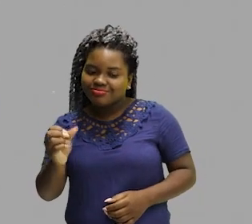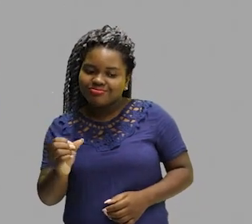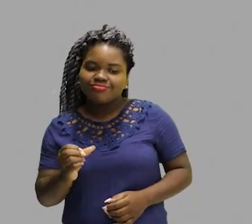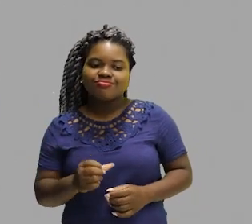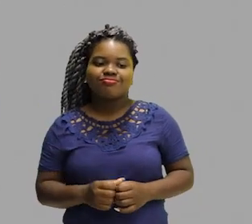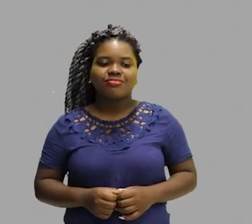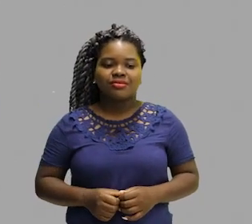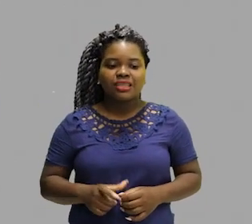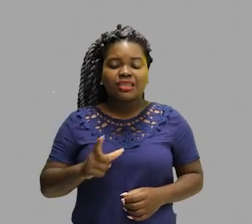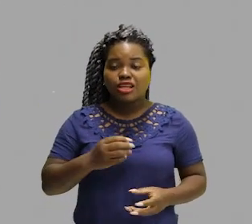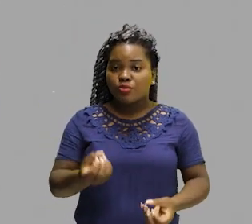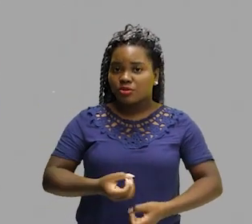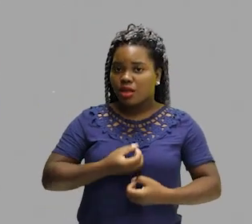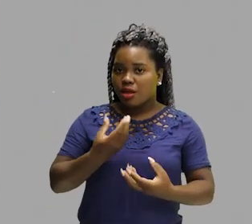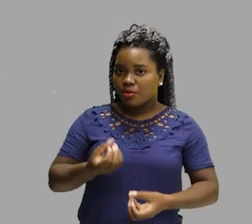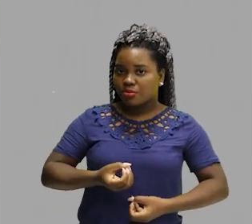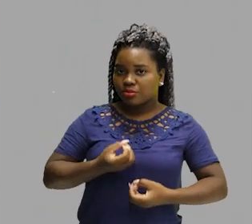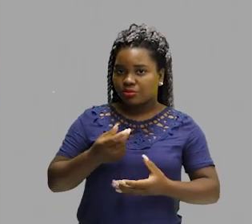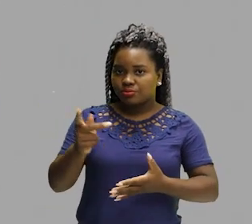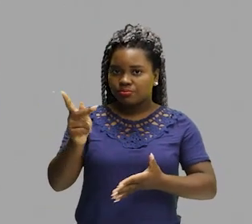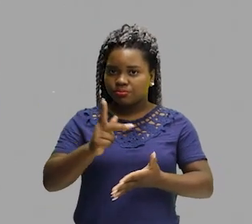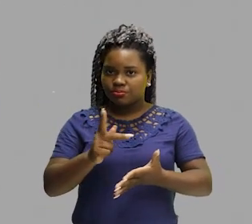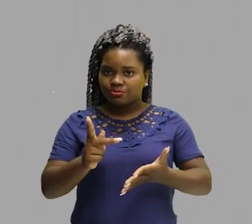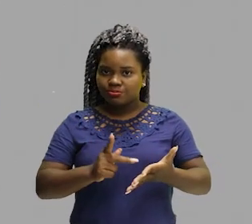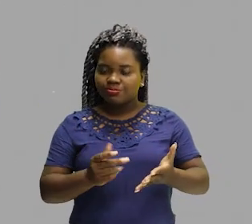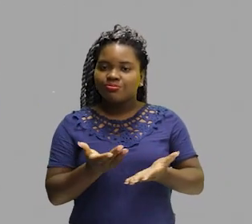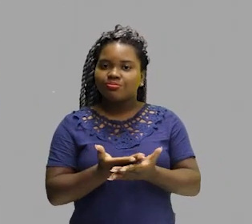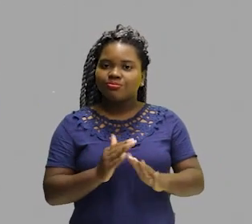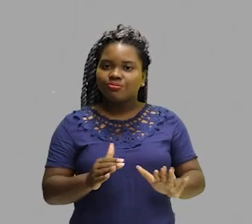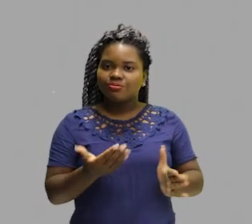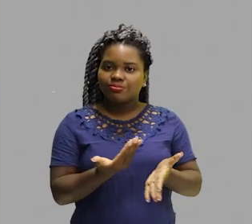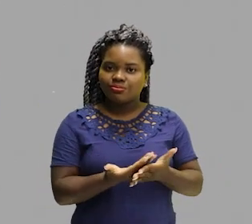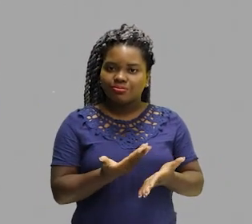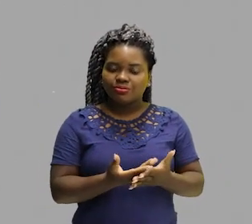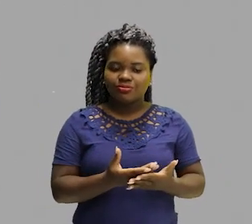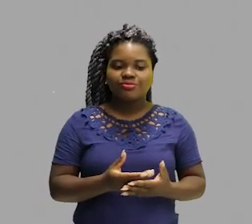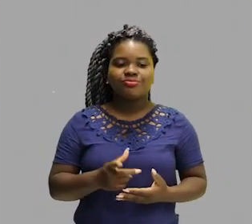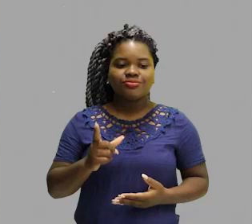por 300 poetas. E aqui, para finalizar,